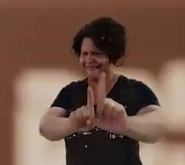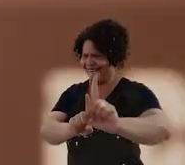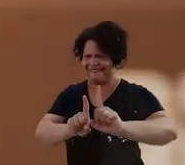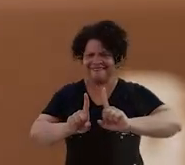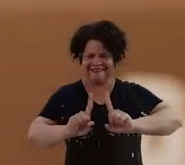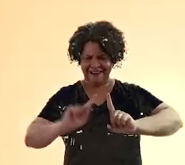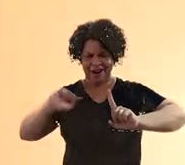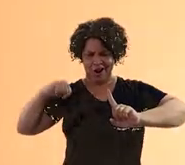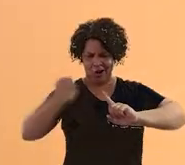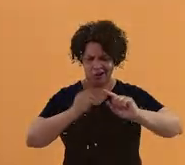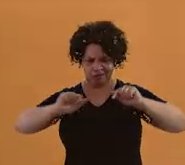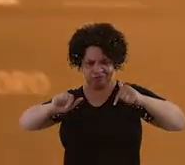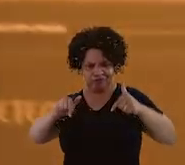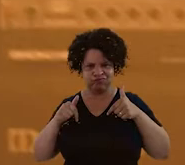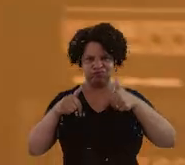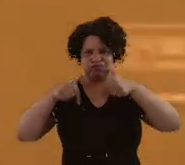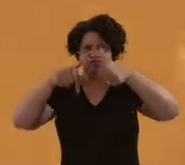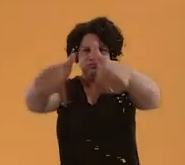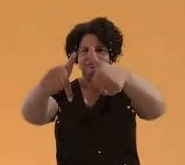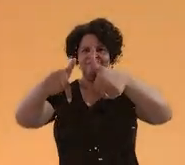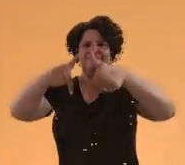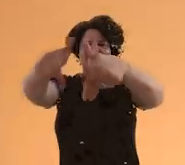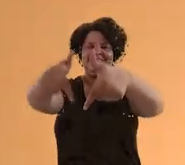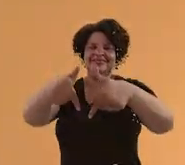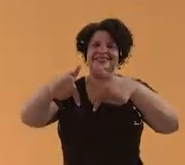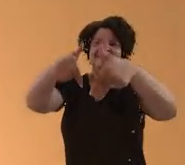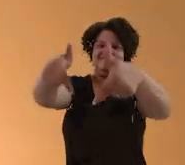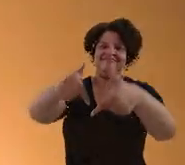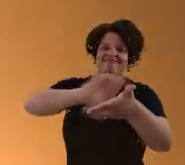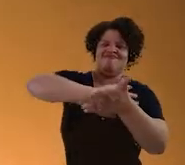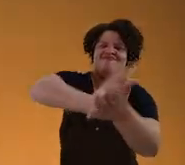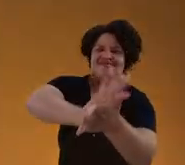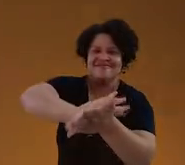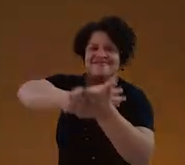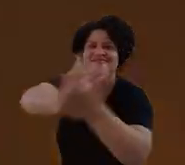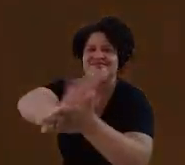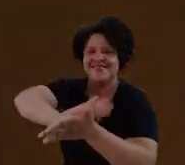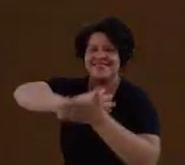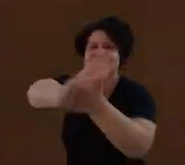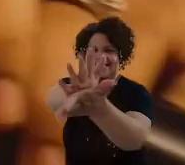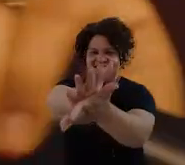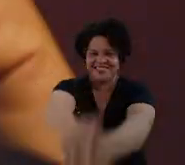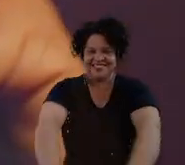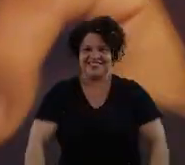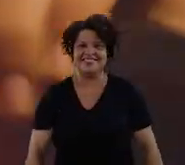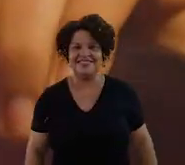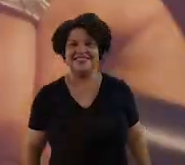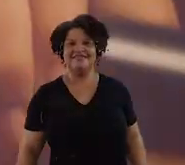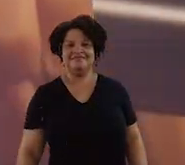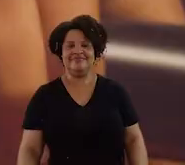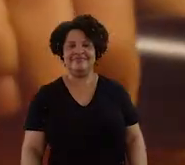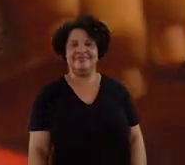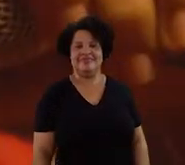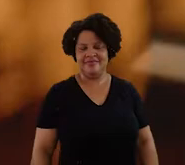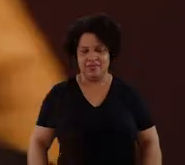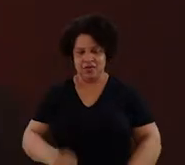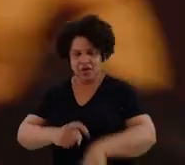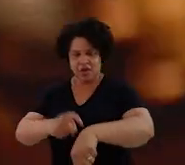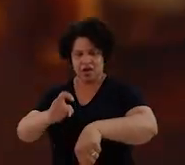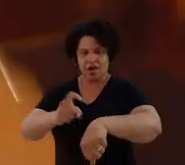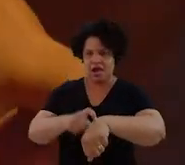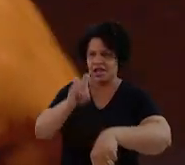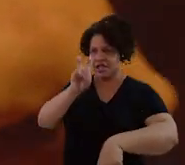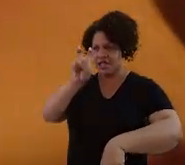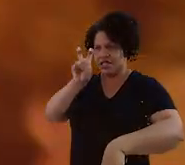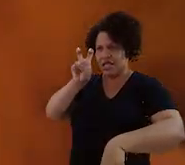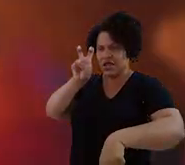frente, desgraça. Meu bonde bagaça, meu bonde bagaça, meu bonde te amassa. 5 da manhã já é tumulto.